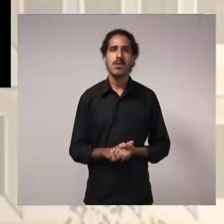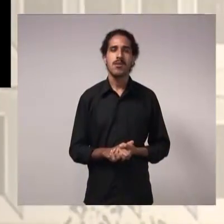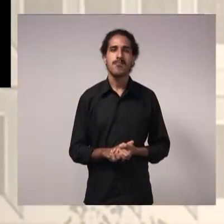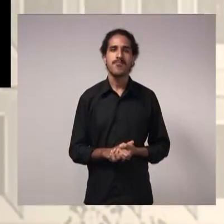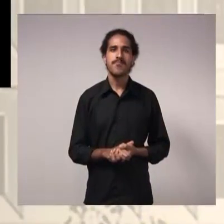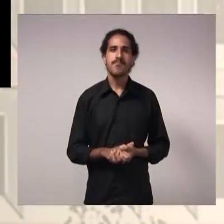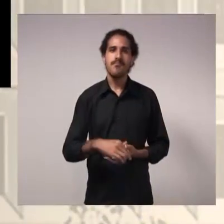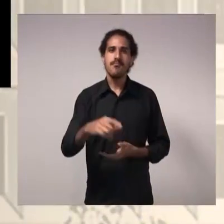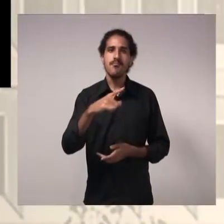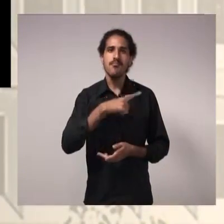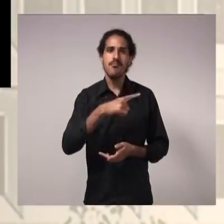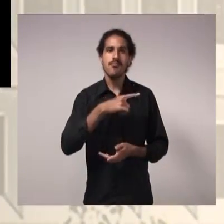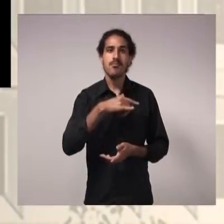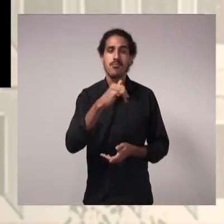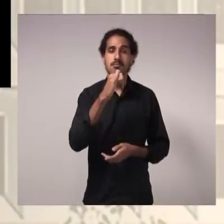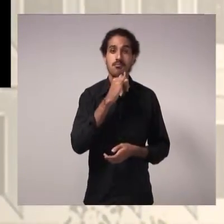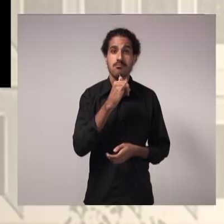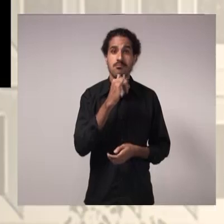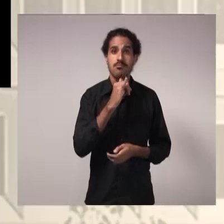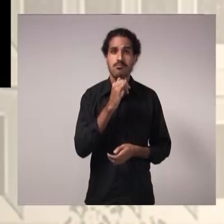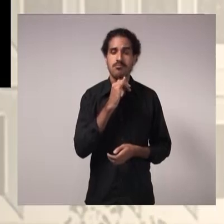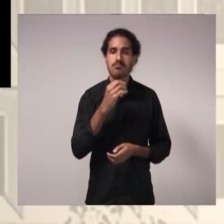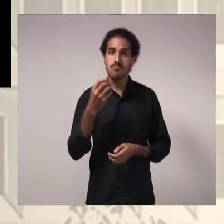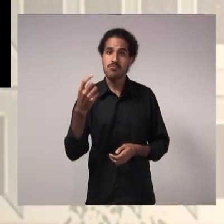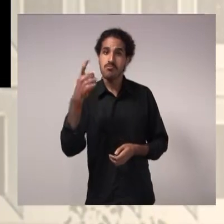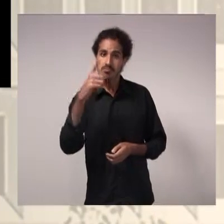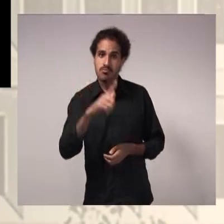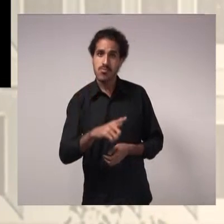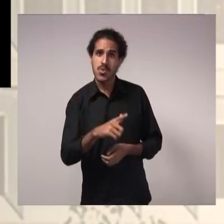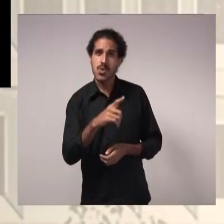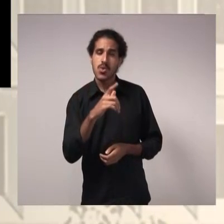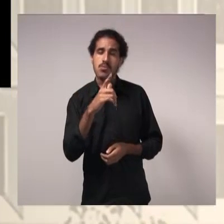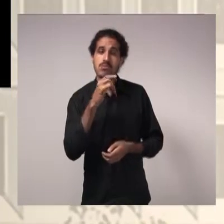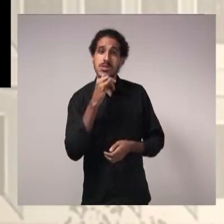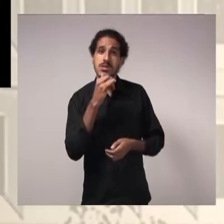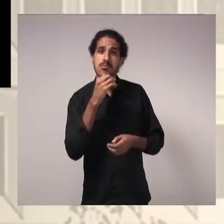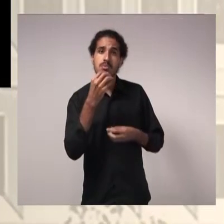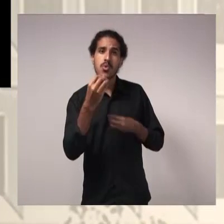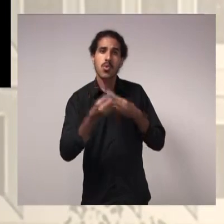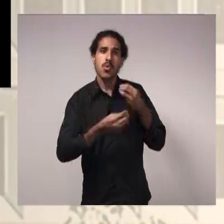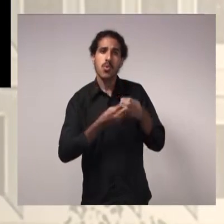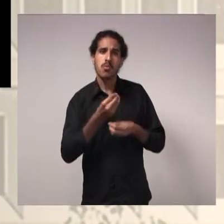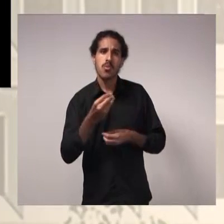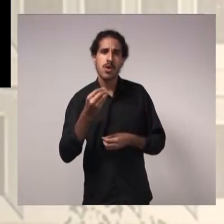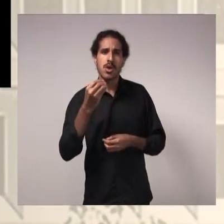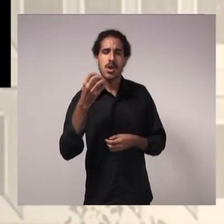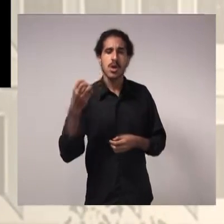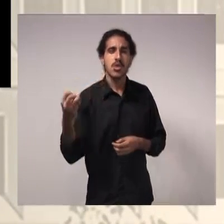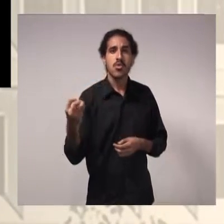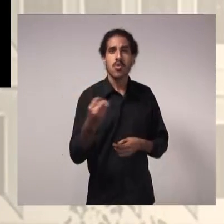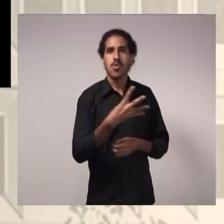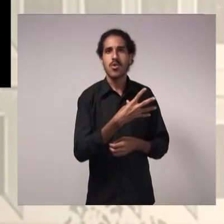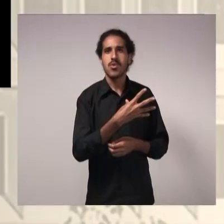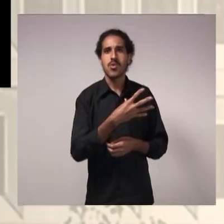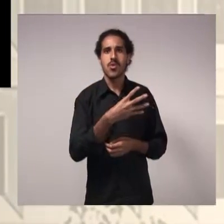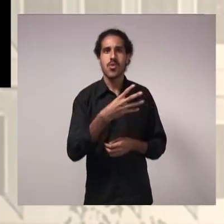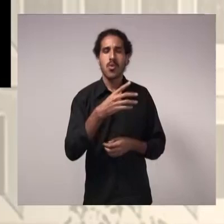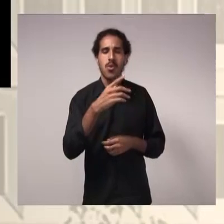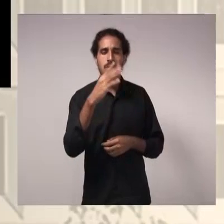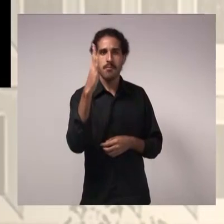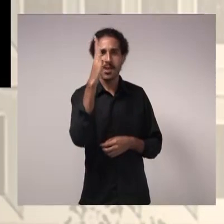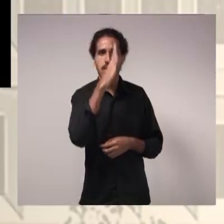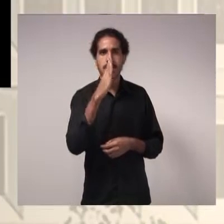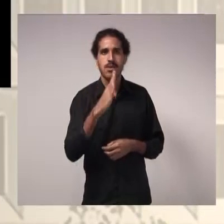E temos o exemplo, novamente um exemplo, do grande inovador, do grande arquiteto inovador brasileiro, o